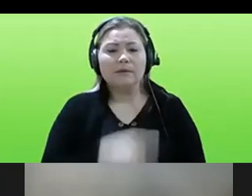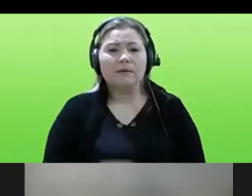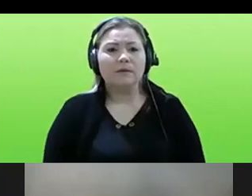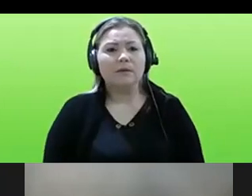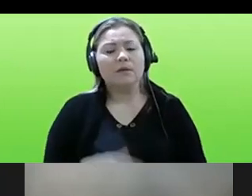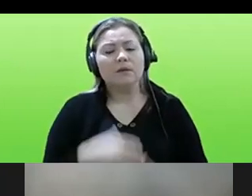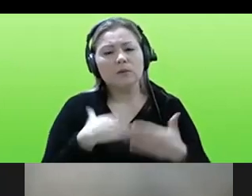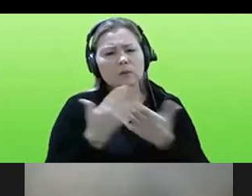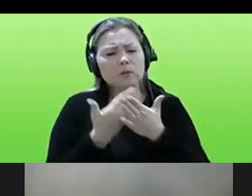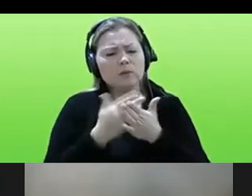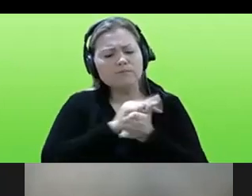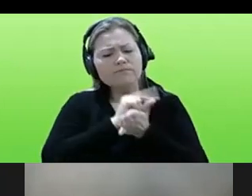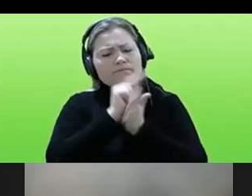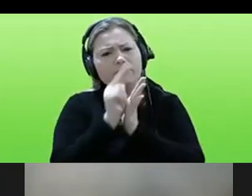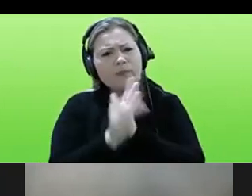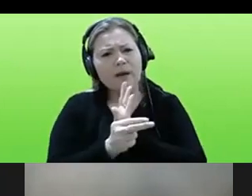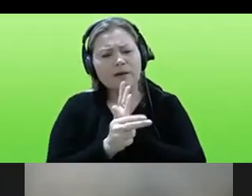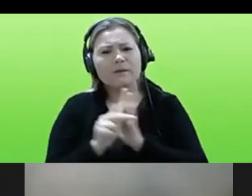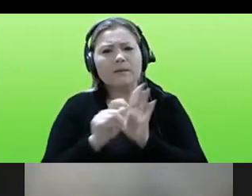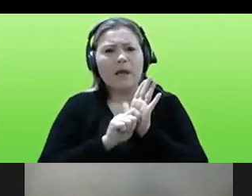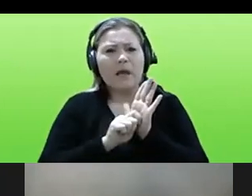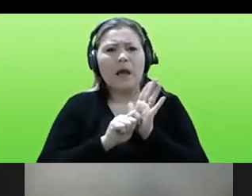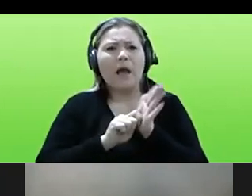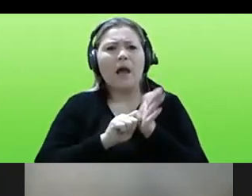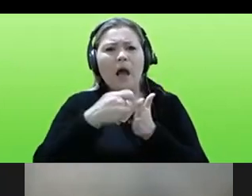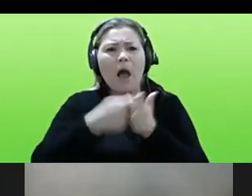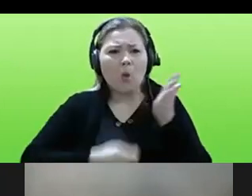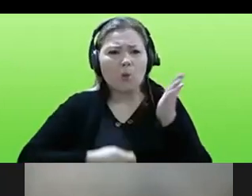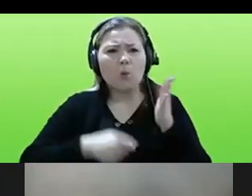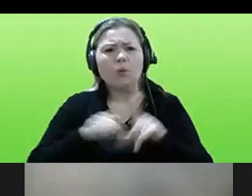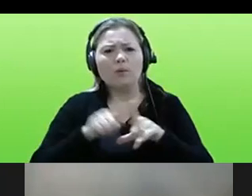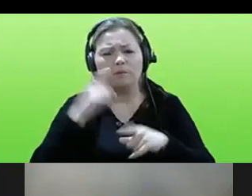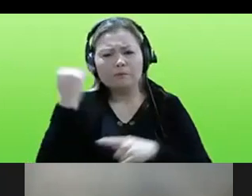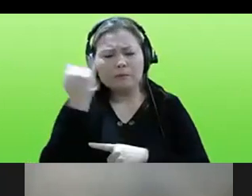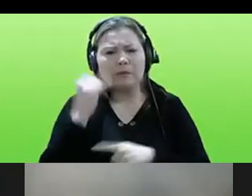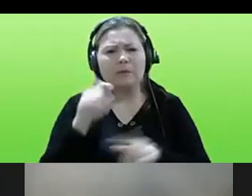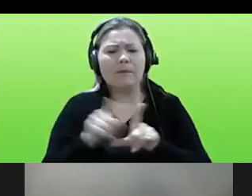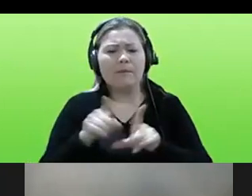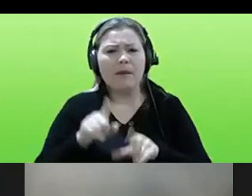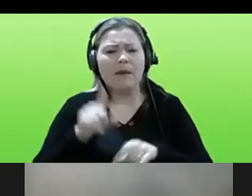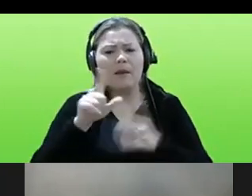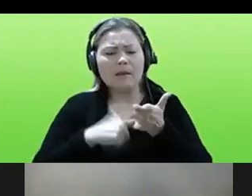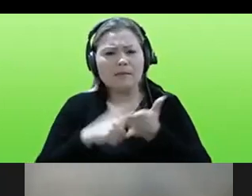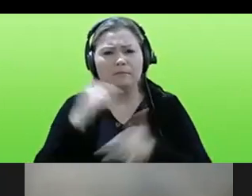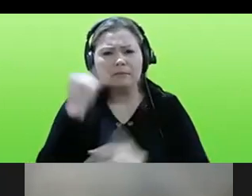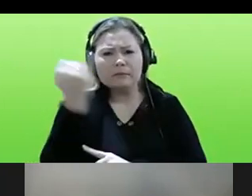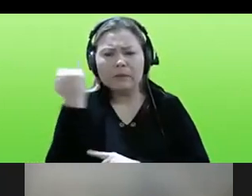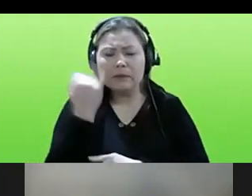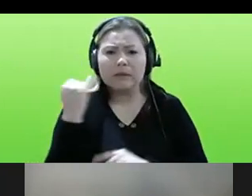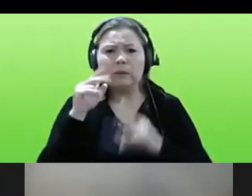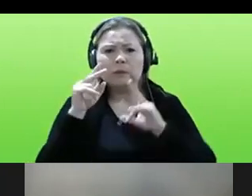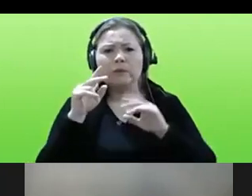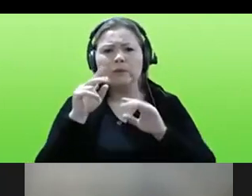estudado vários autores, representantes, obras vinculados a esse